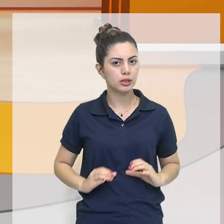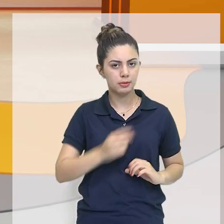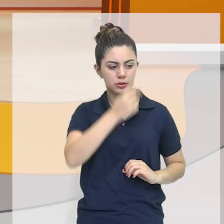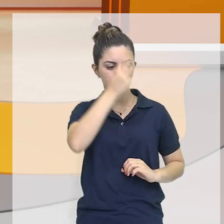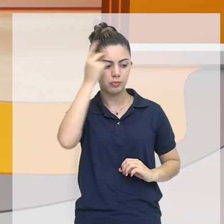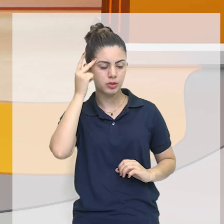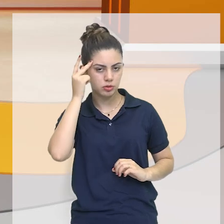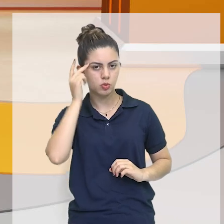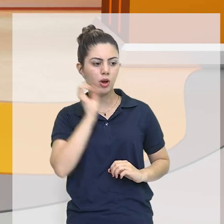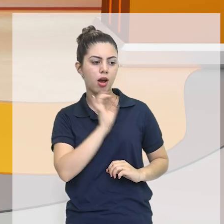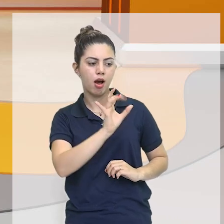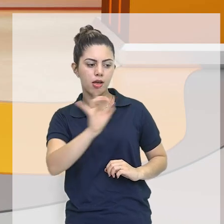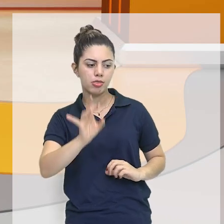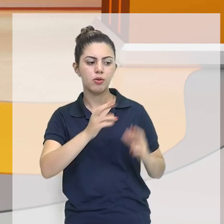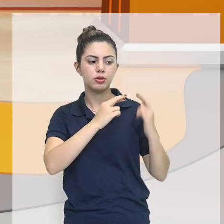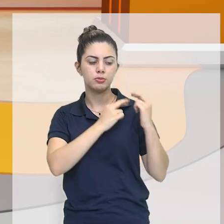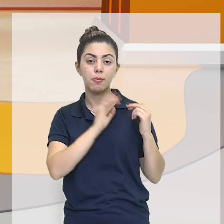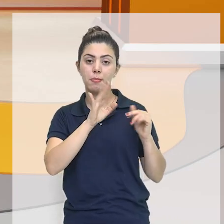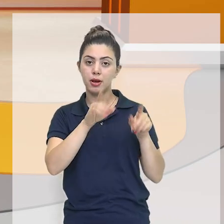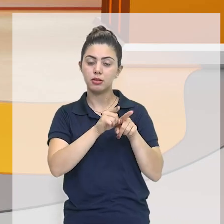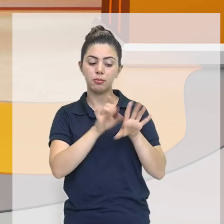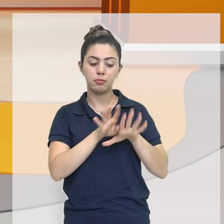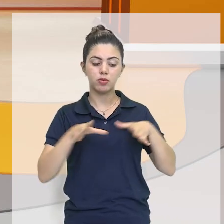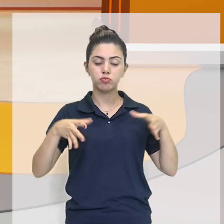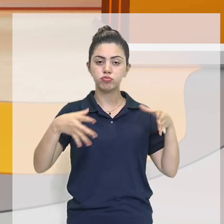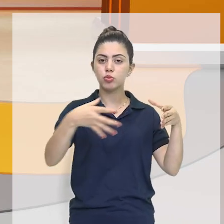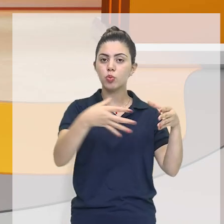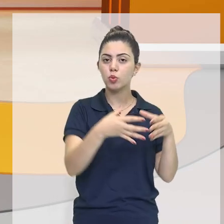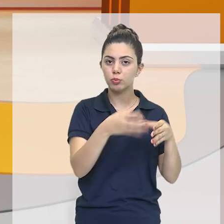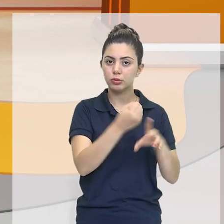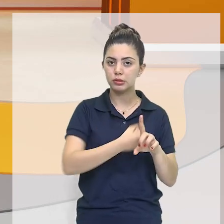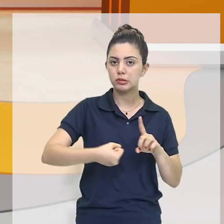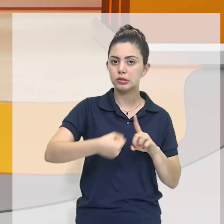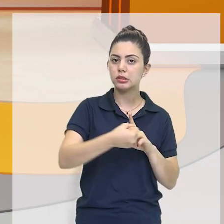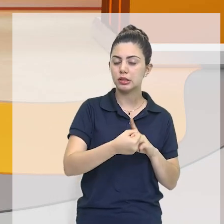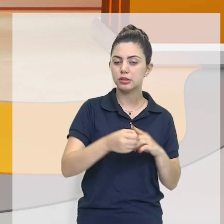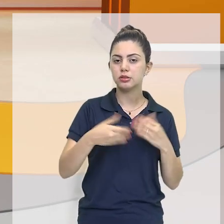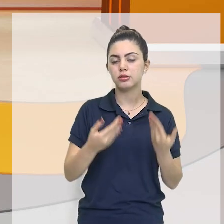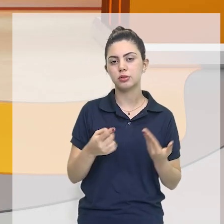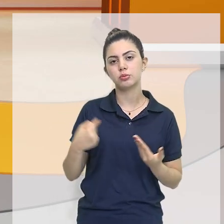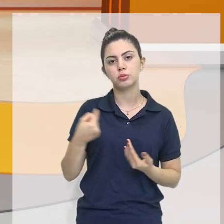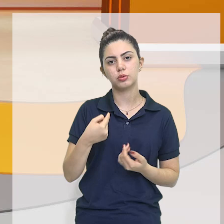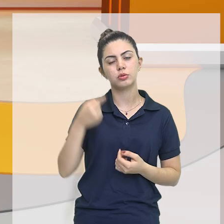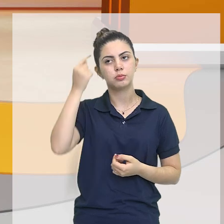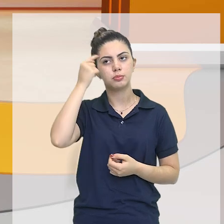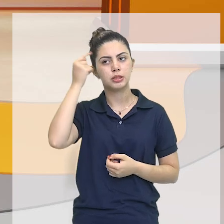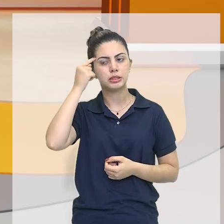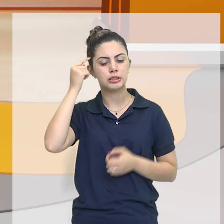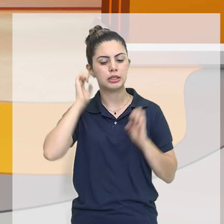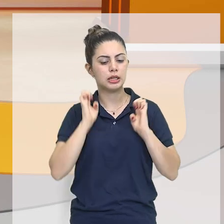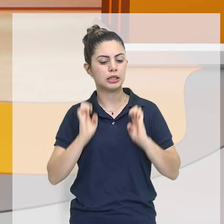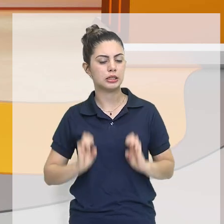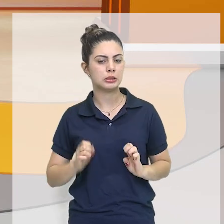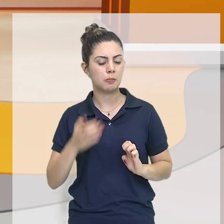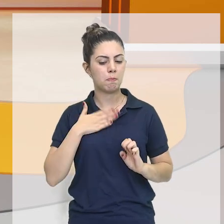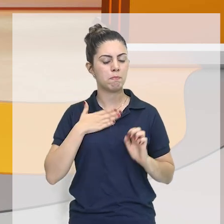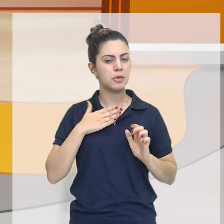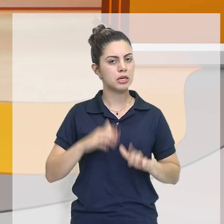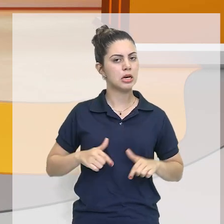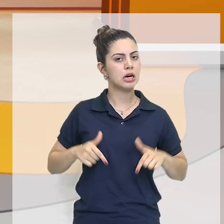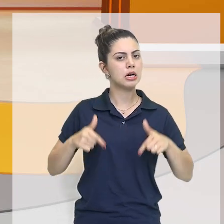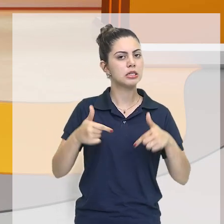mas também coletiva. Então, pensar eticamente será que esta atitude que eu